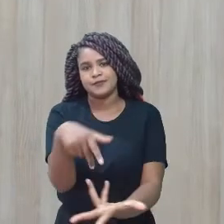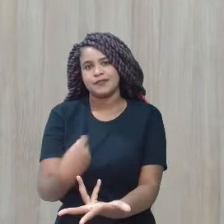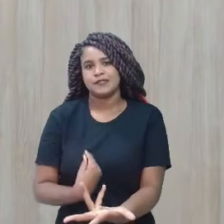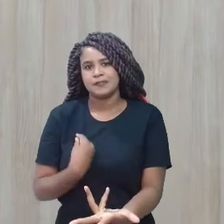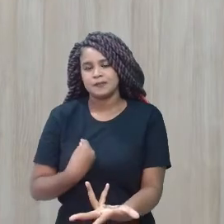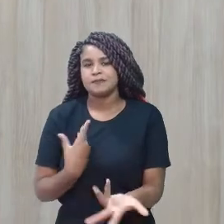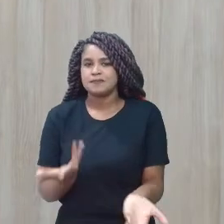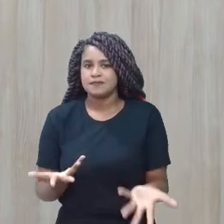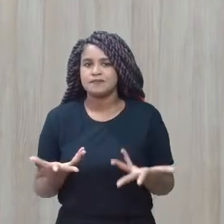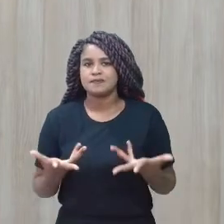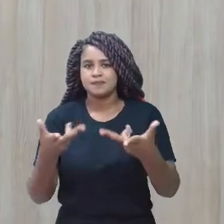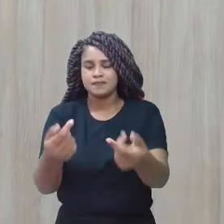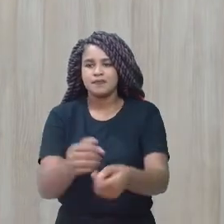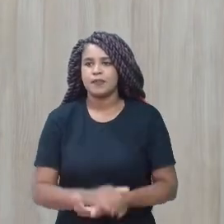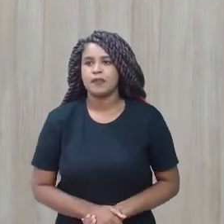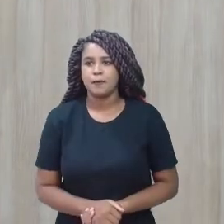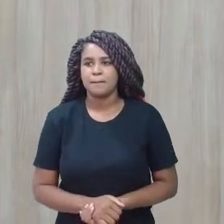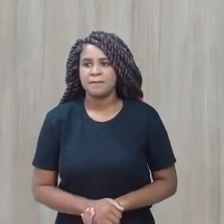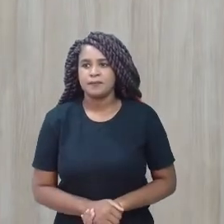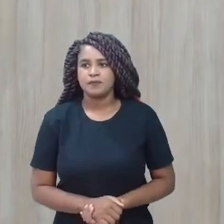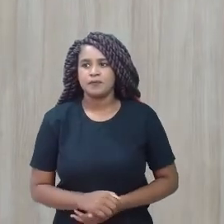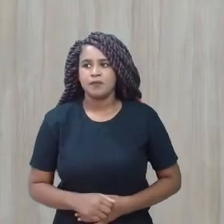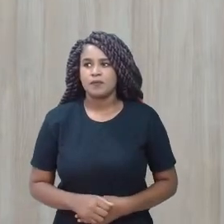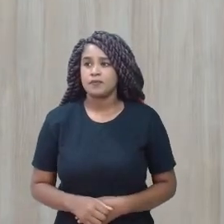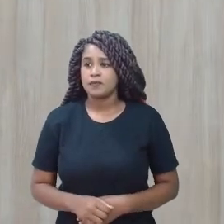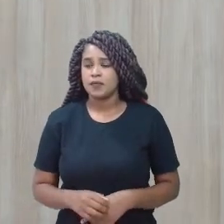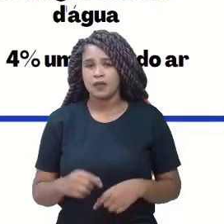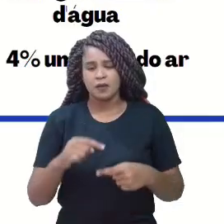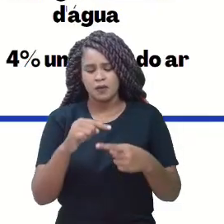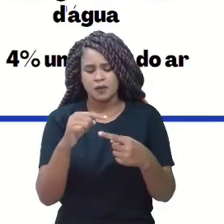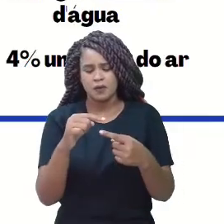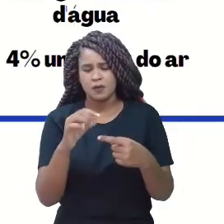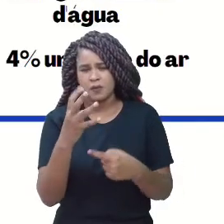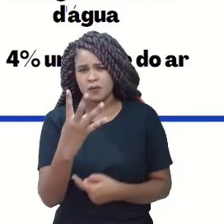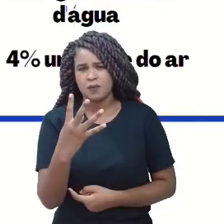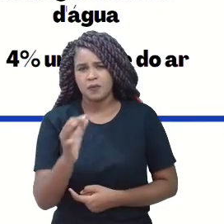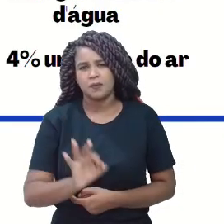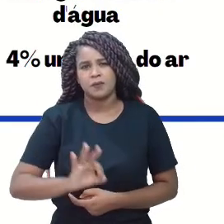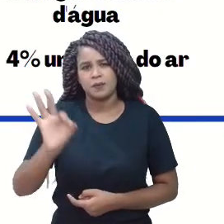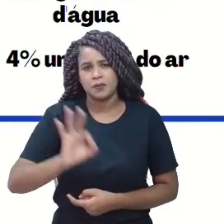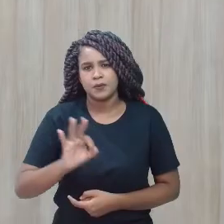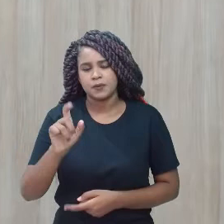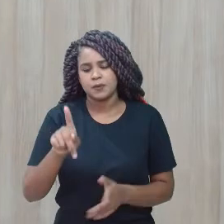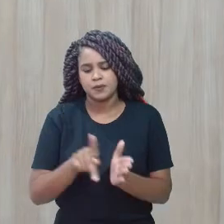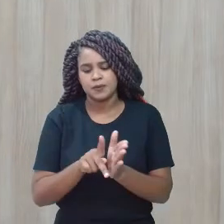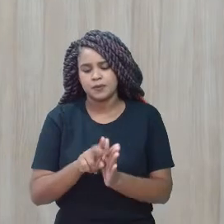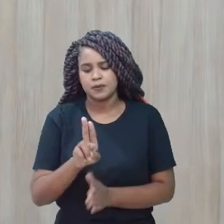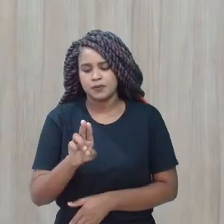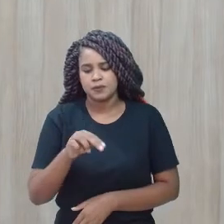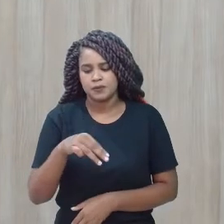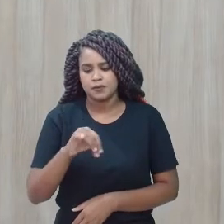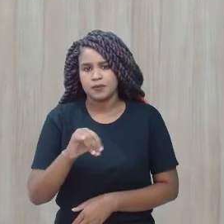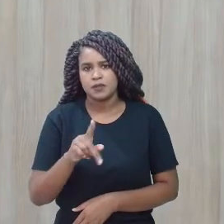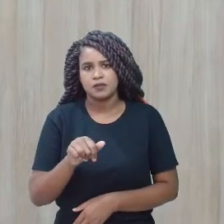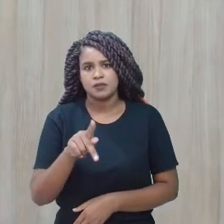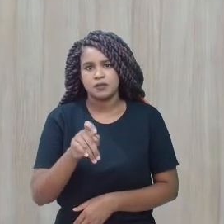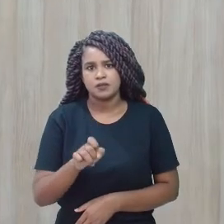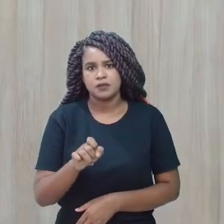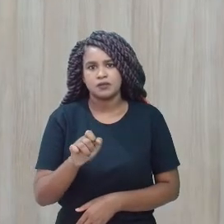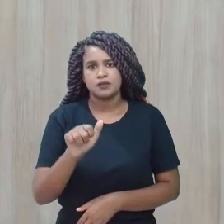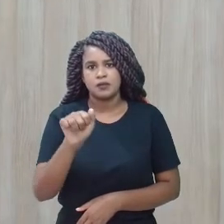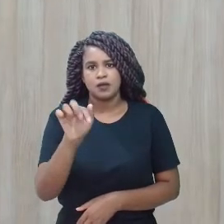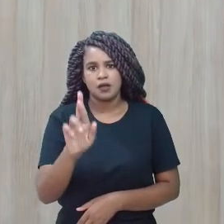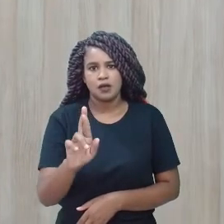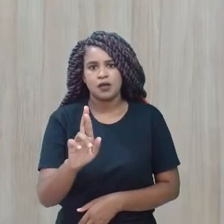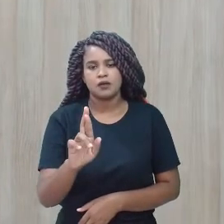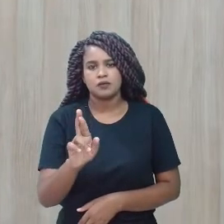que é tão querido, né? E 4% da umidade do ar também, né? Então, Sim. Essa daí é um gráfico